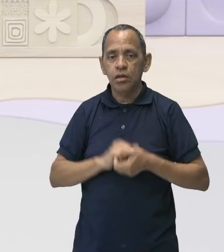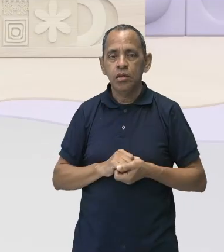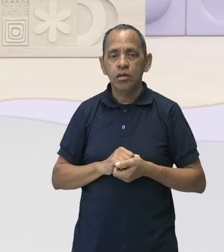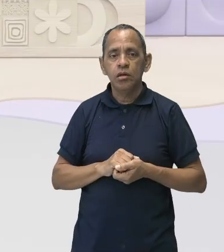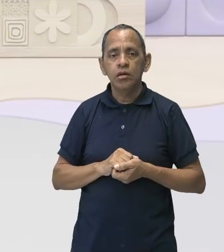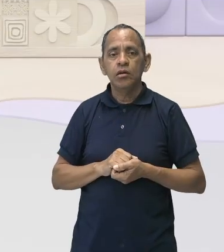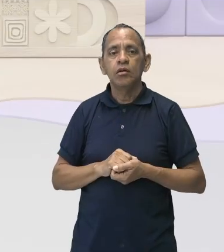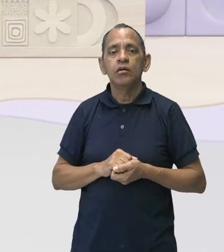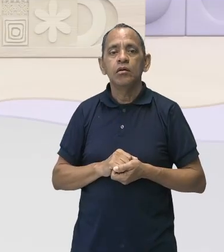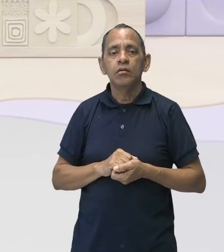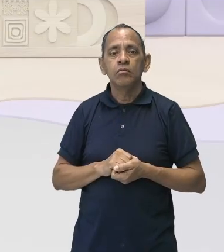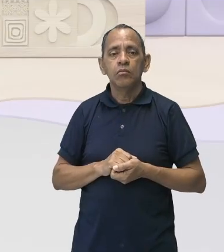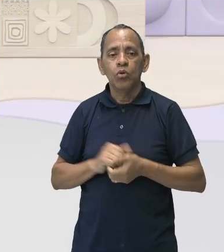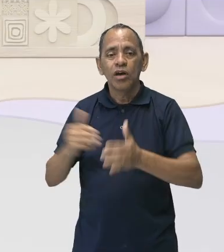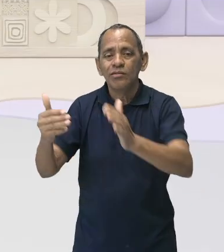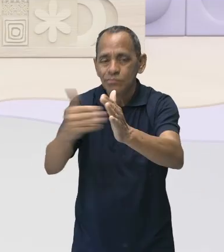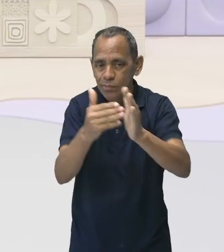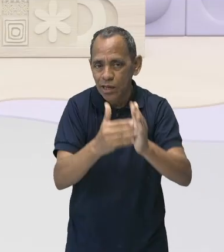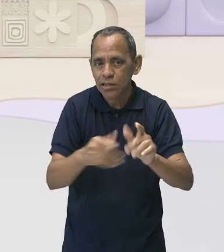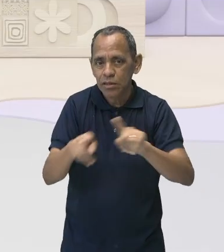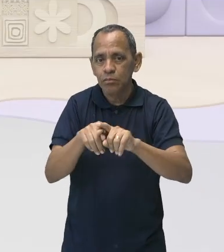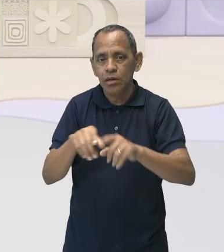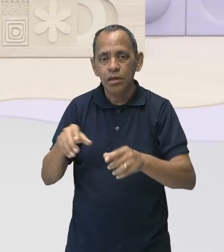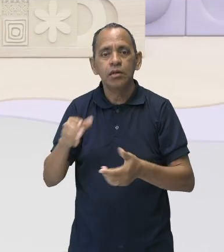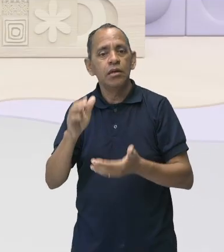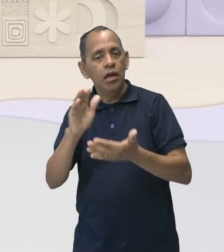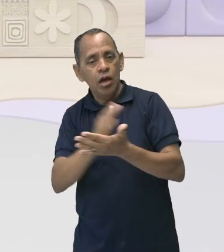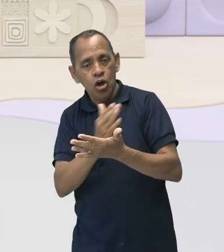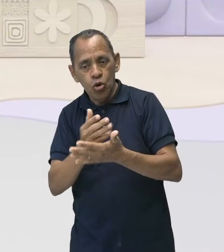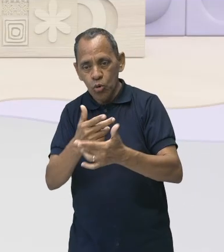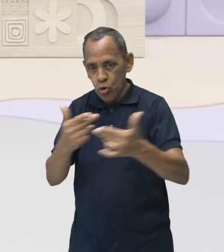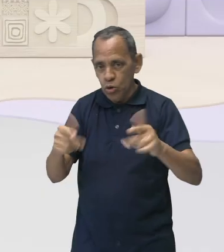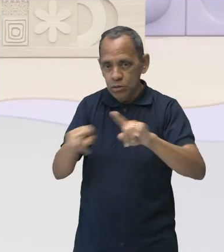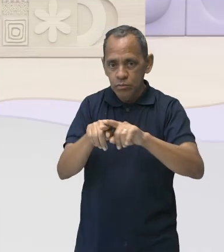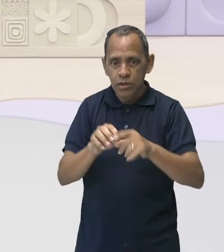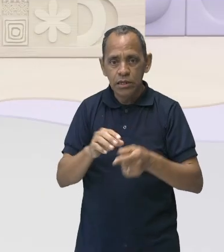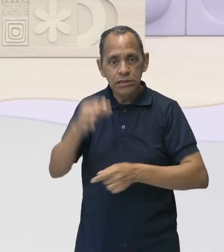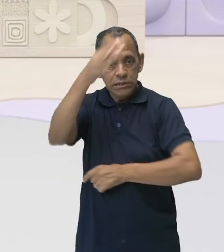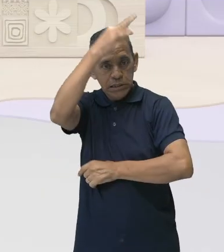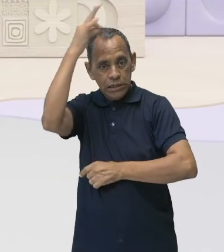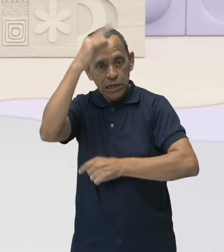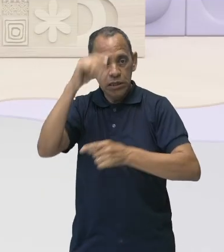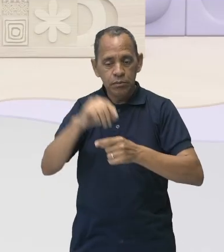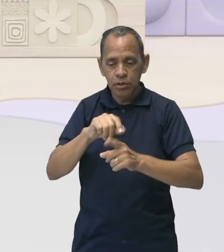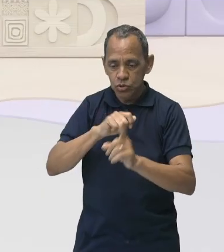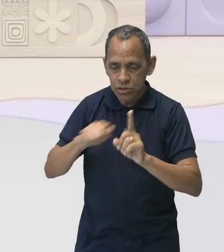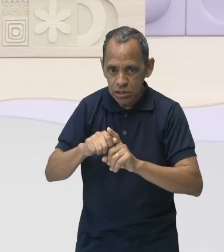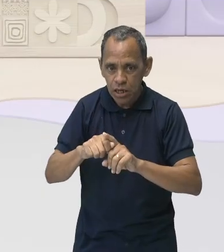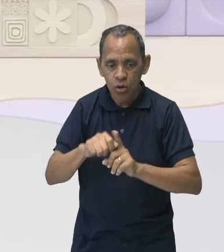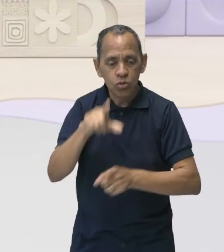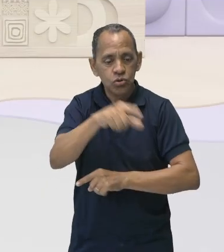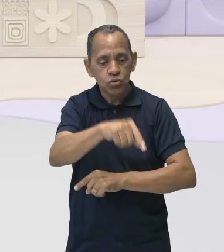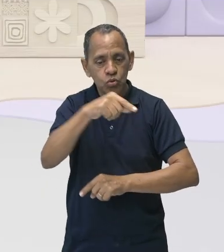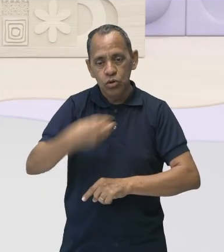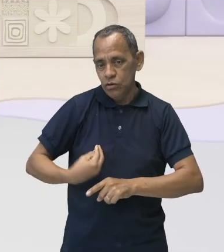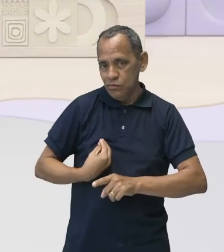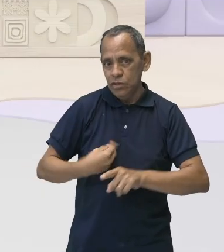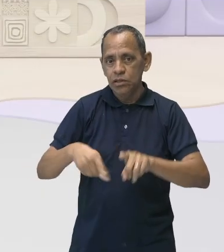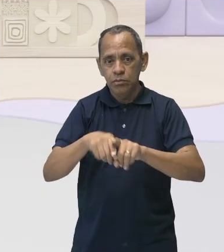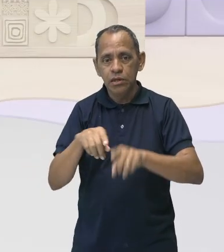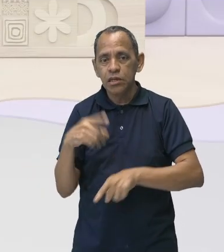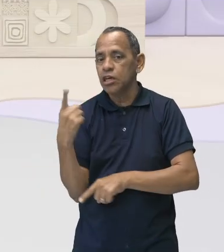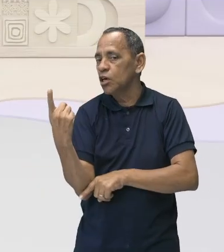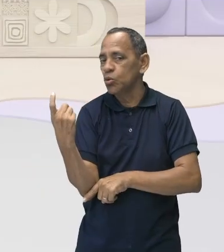muito sagrado, algo muito especial. Você, com suas escolhas, com a sua vida, que é